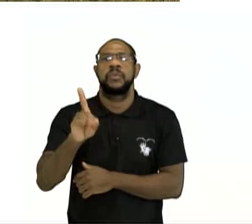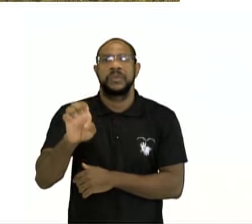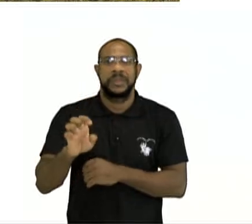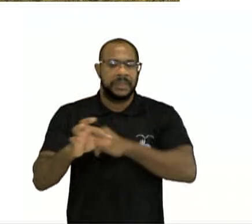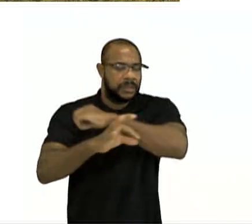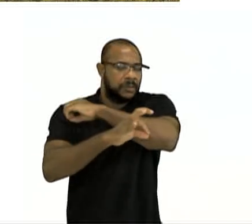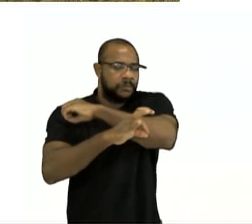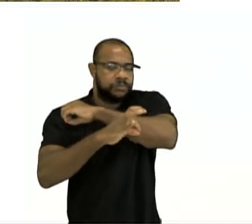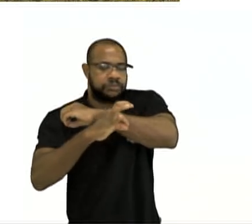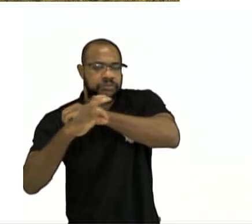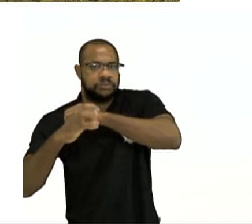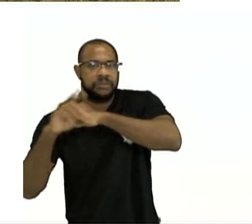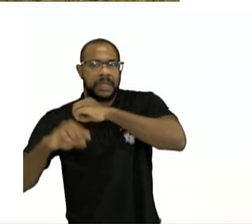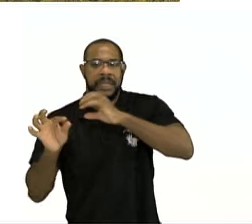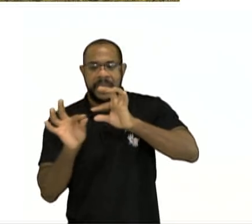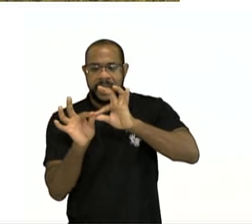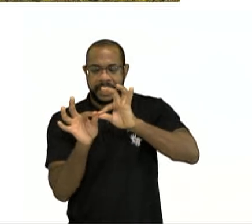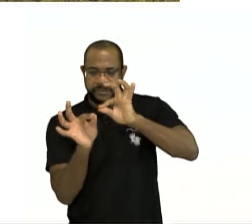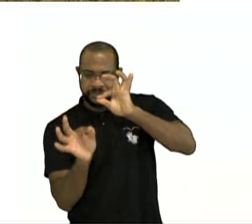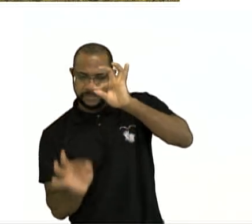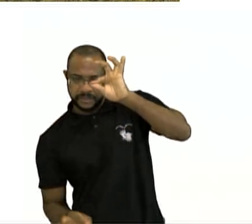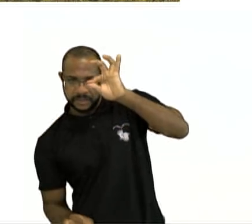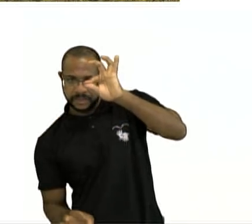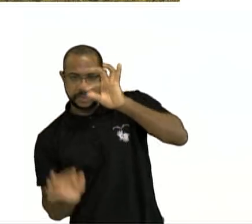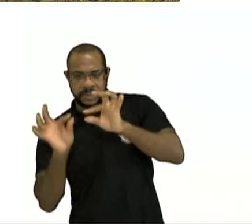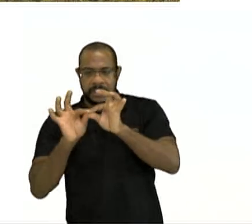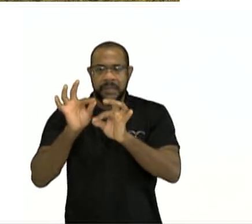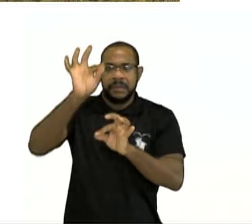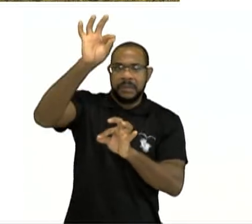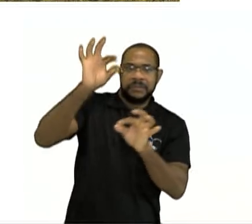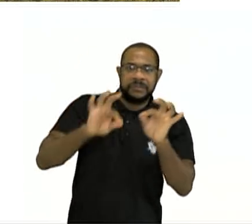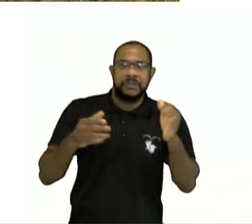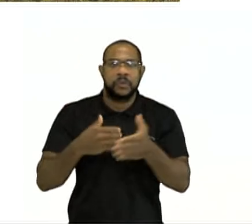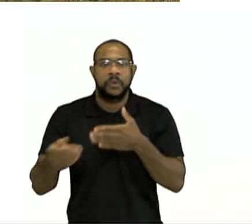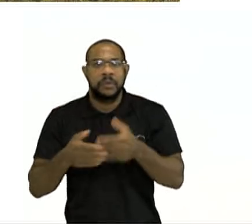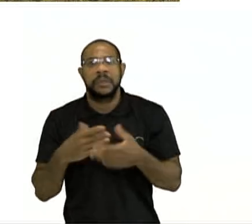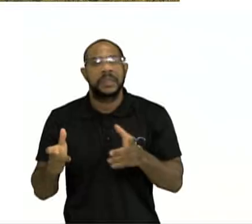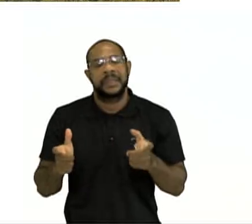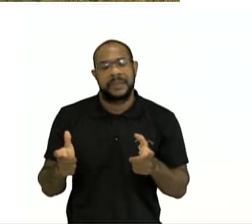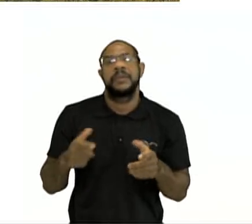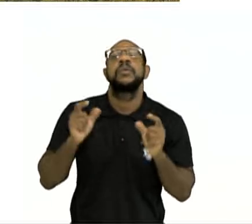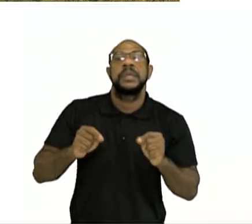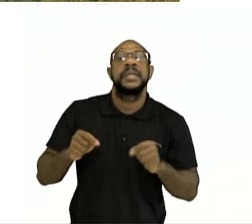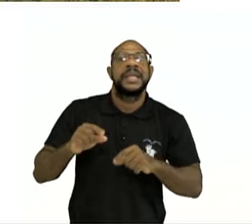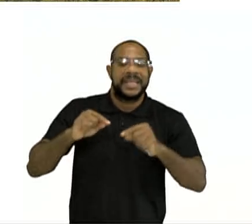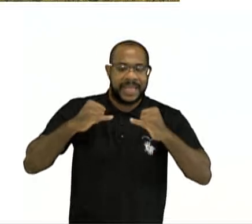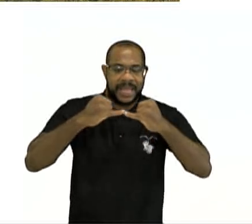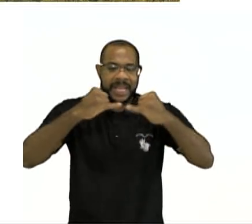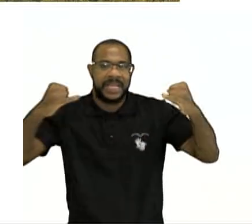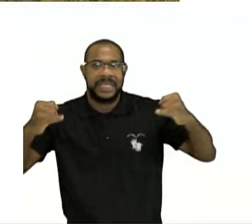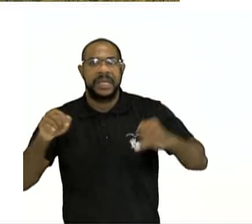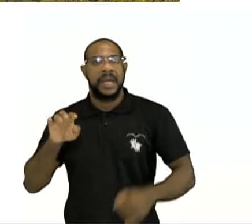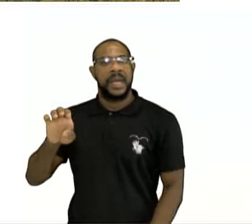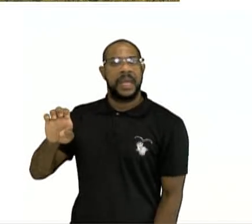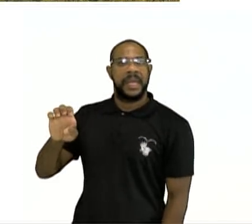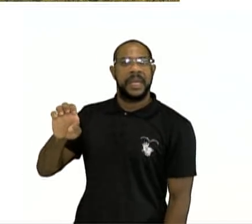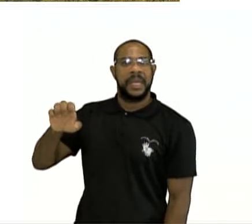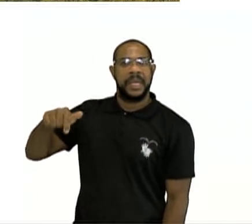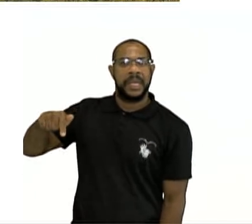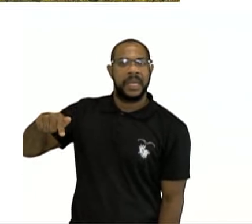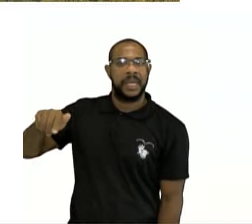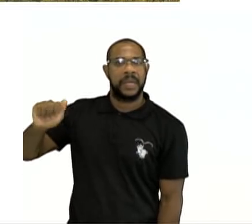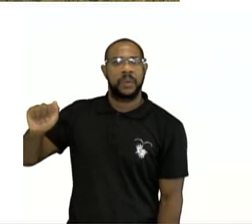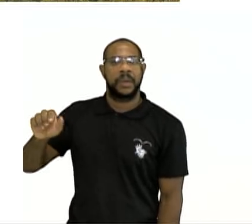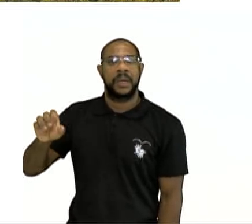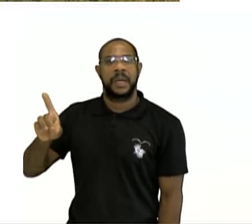à linha do Equador. Então ela é uma referência, ela é uma medida. Ah, determinada cidade, determinado ponto